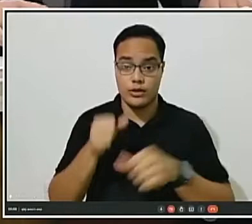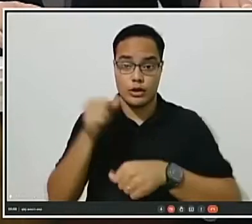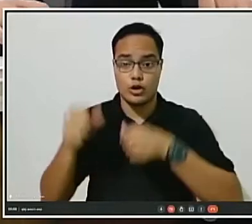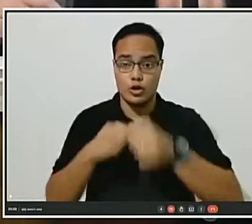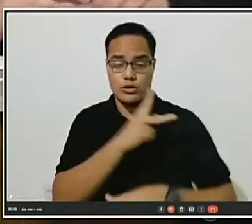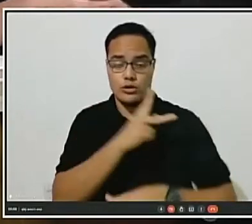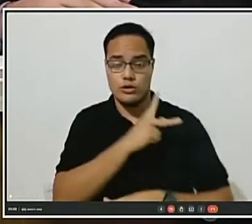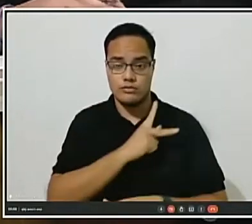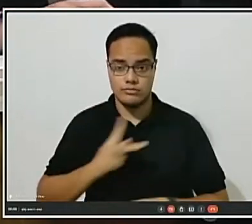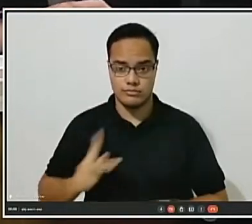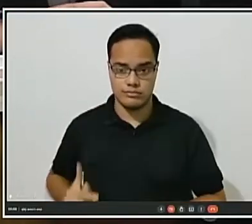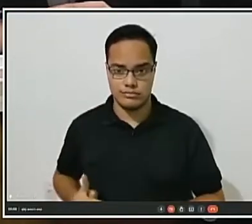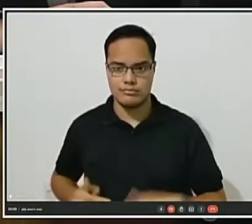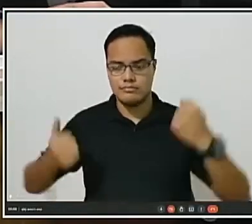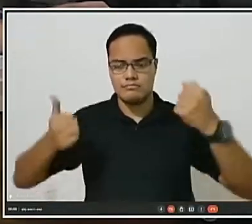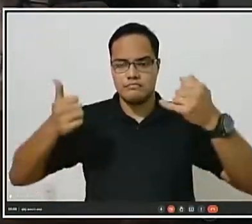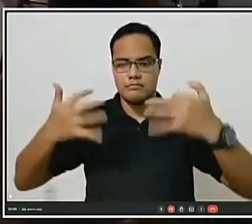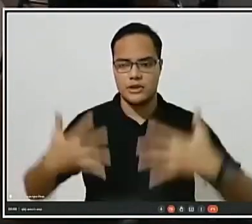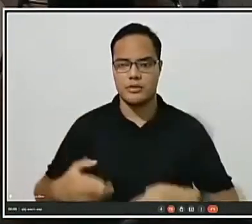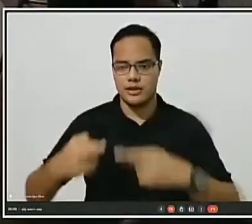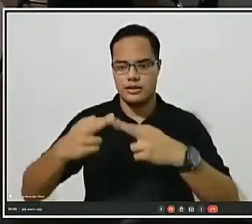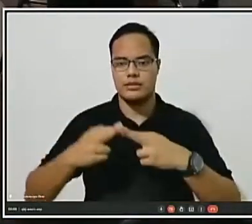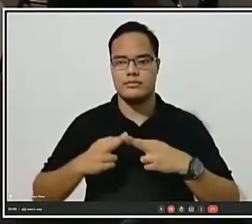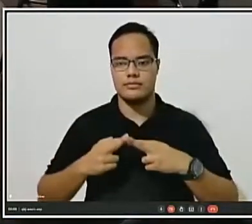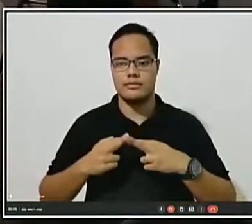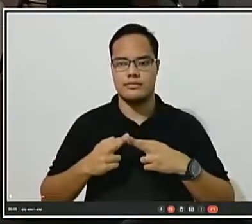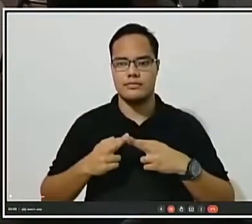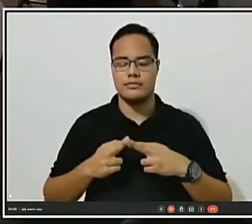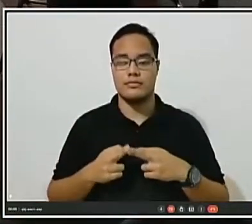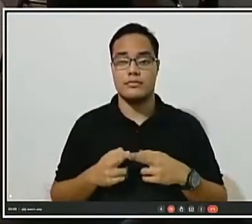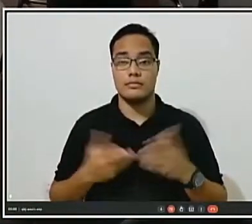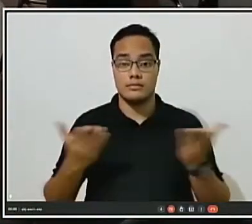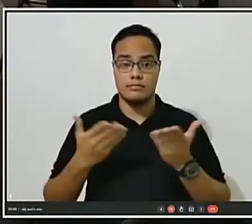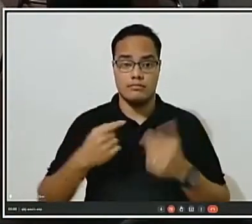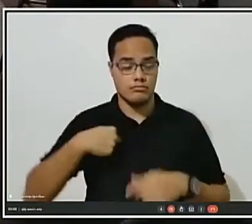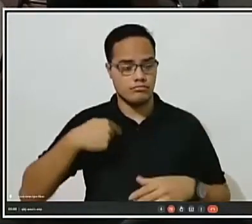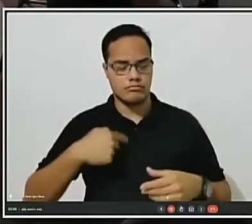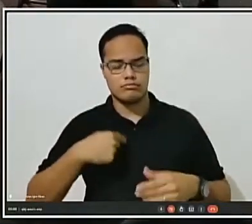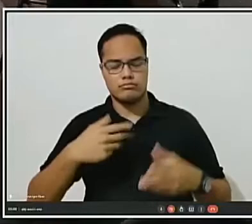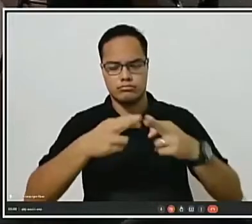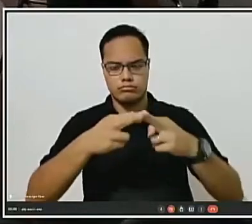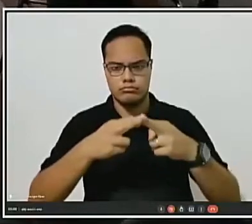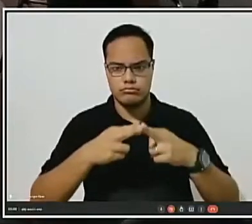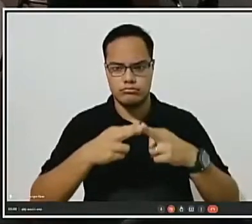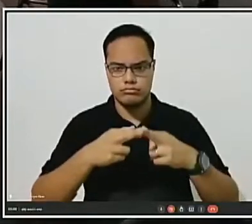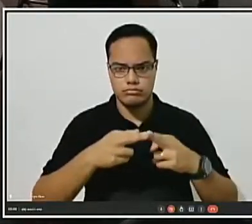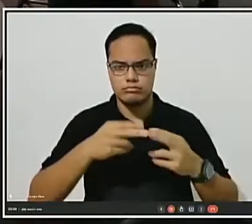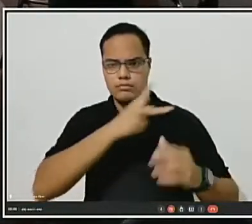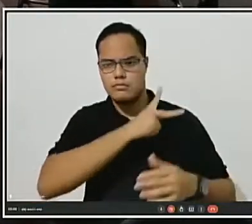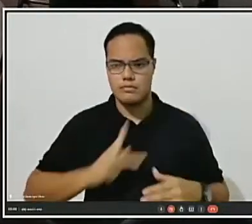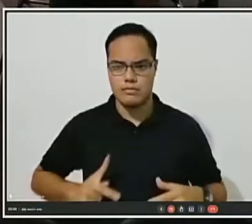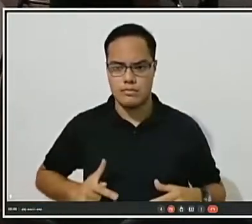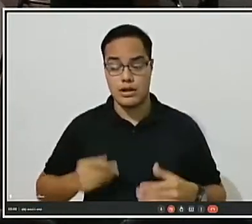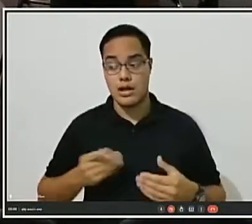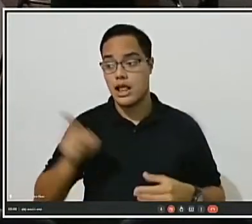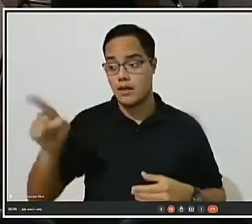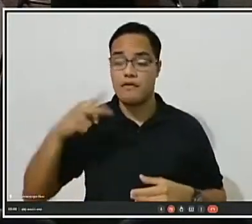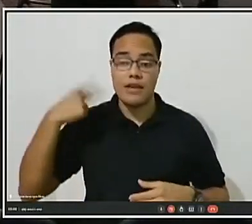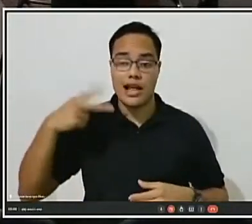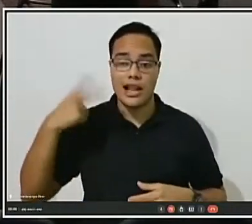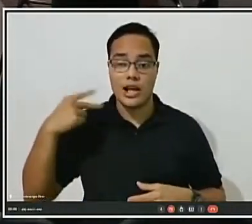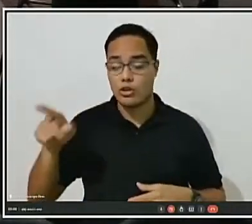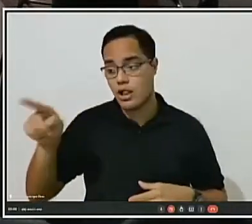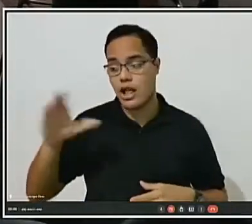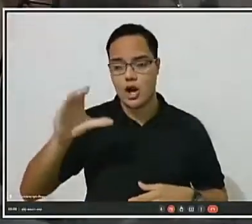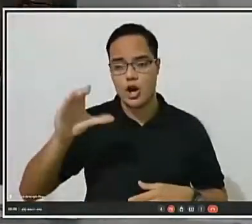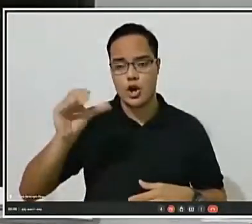deste requerimento. Recebo a presidência e passo a palavra ao vereador Cordovan de Melo Neto.